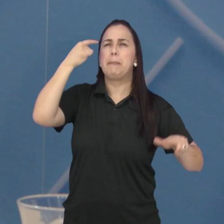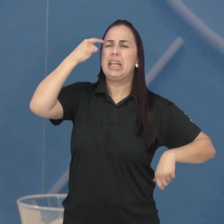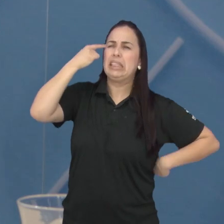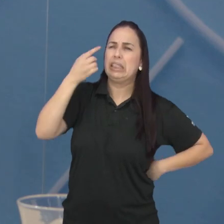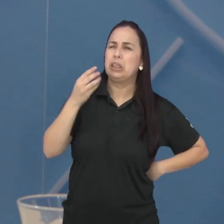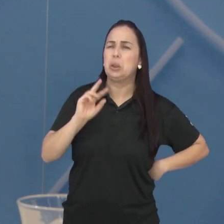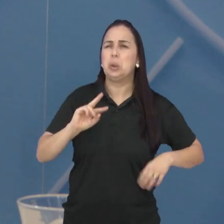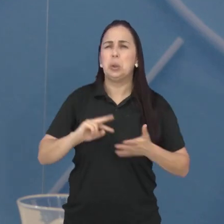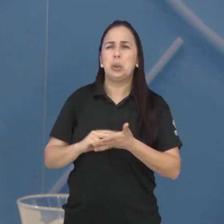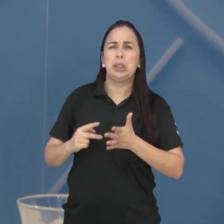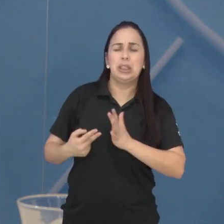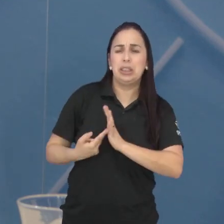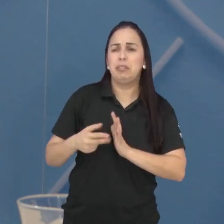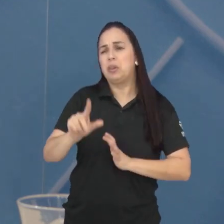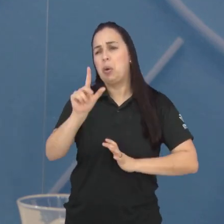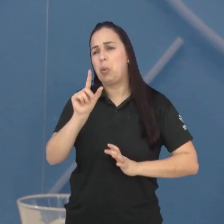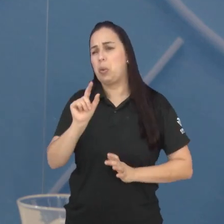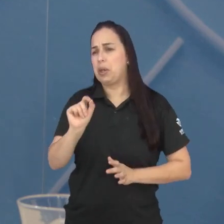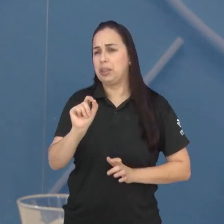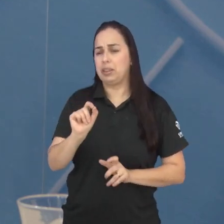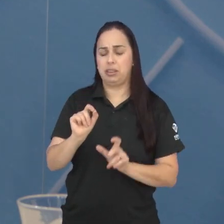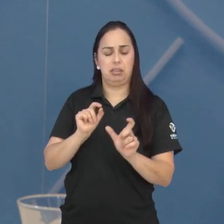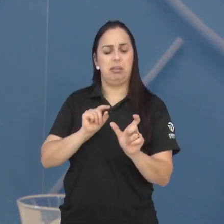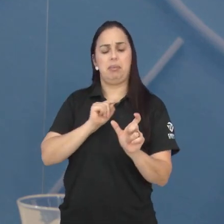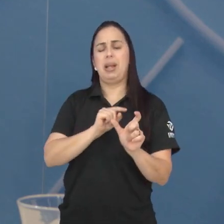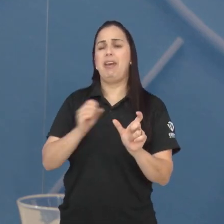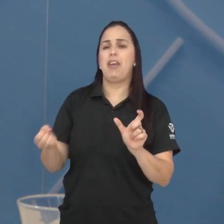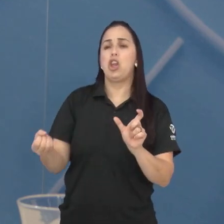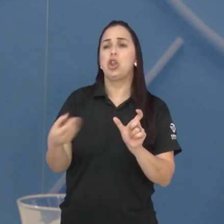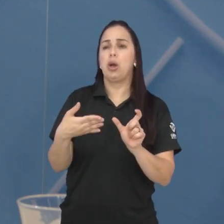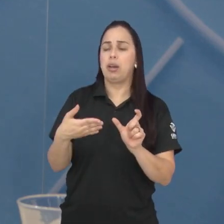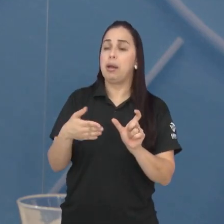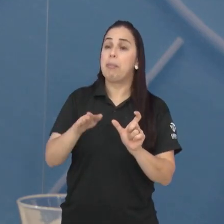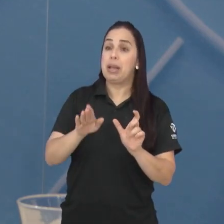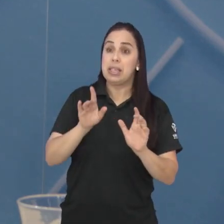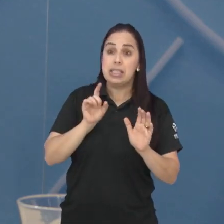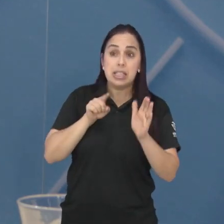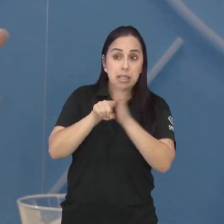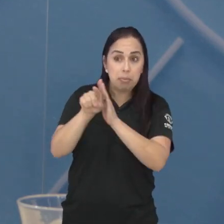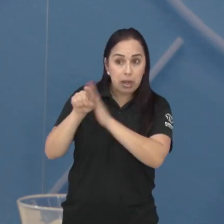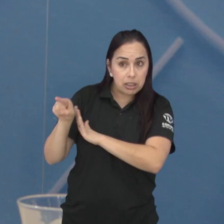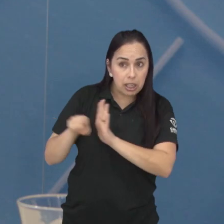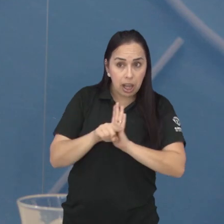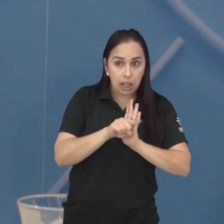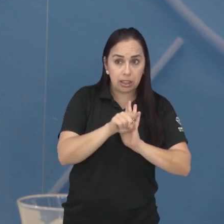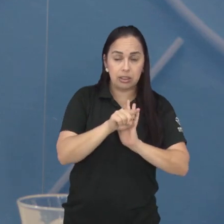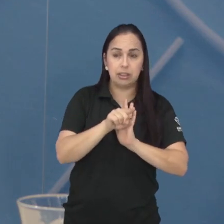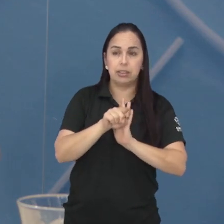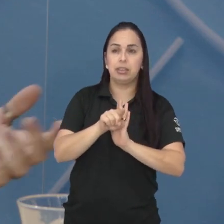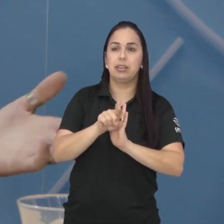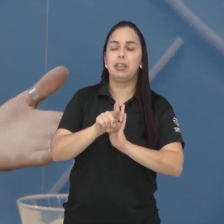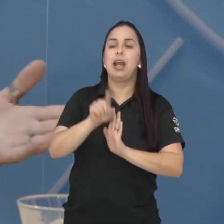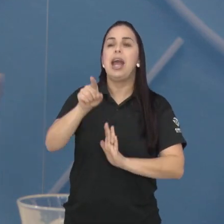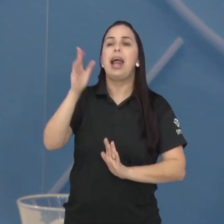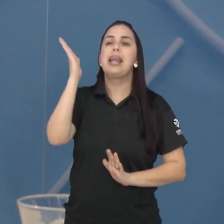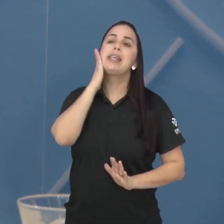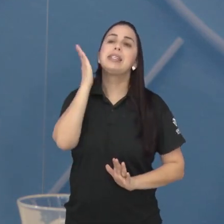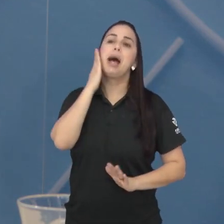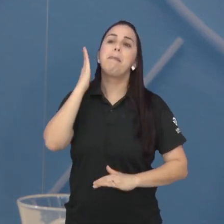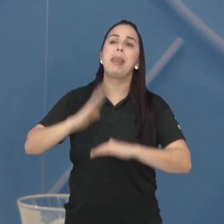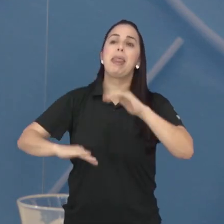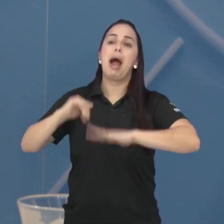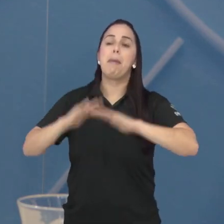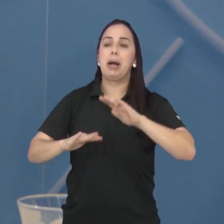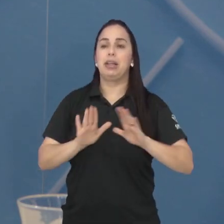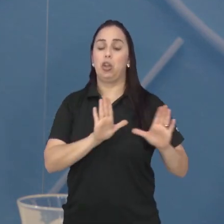tipo, sororidade, né, uma palavra nova. Mas se você perguntar no dia a dia, né, que é isso que você está falando, ela provavelmente tem uma